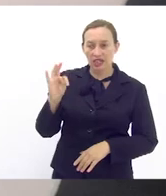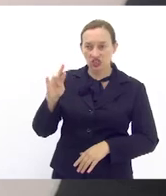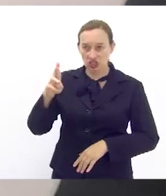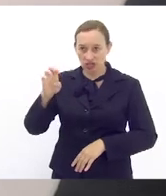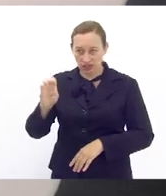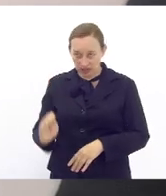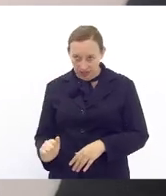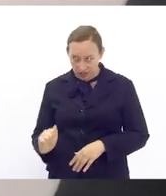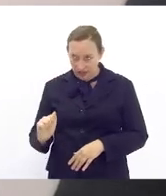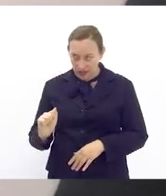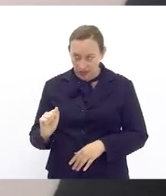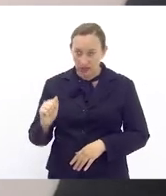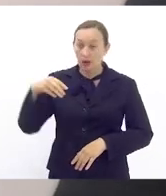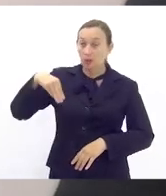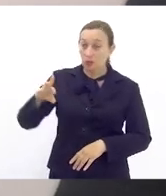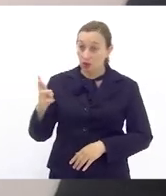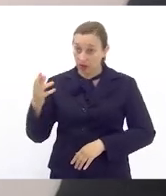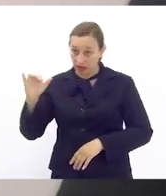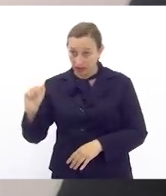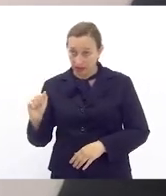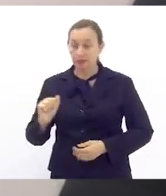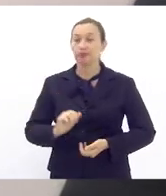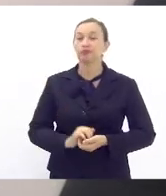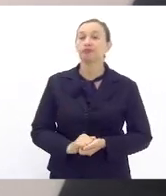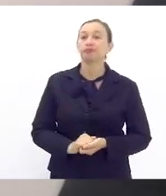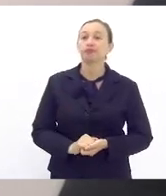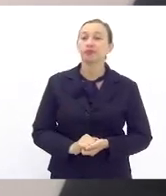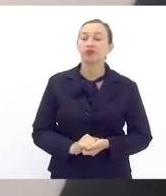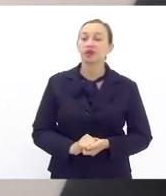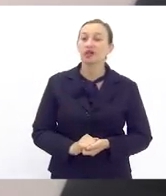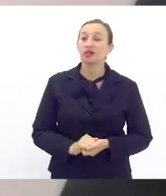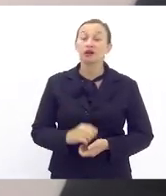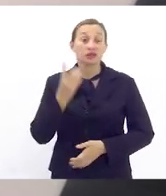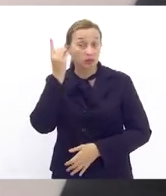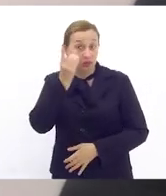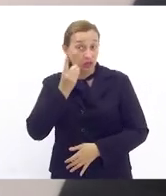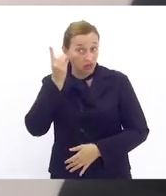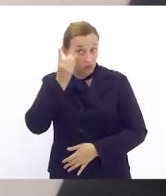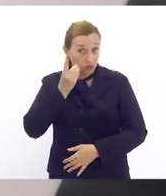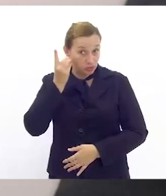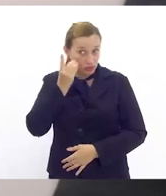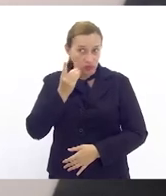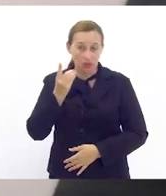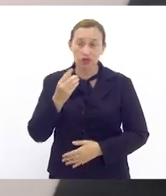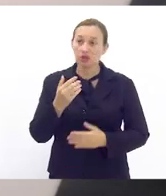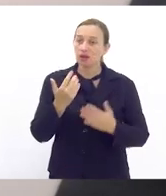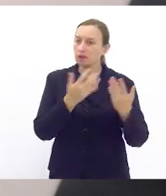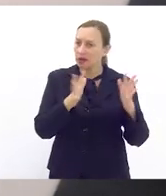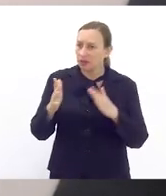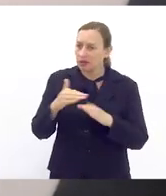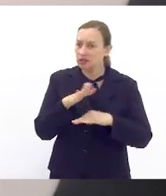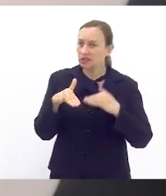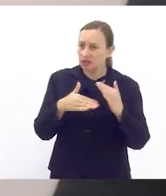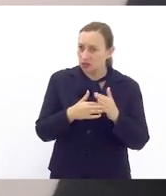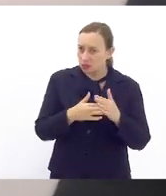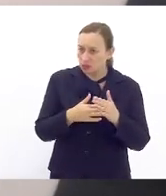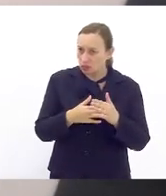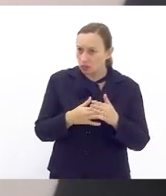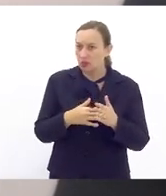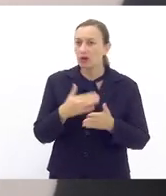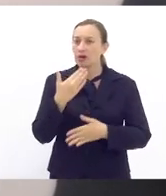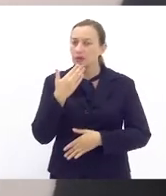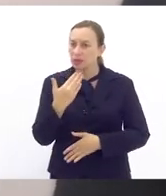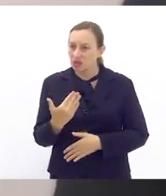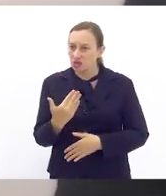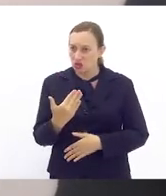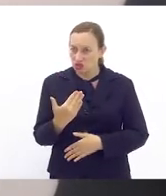Moreira Carvalho que está aqui presente prezado deputados cumprimentando cordialmente em cima do presente para requerer